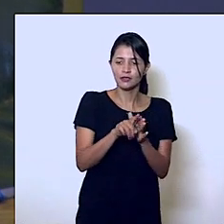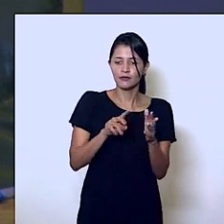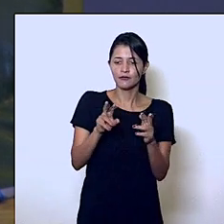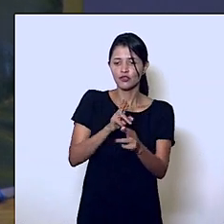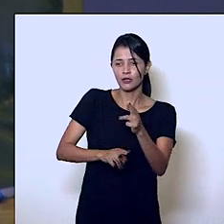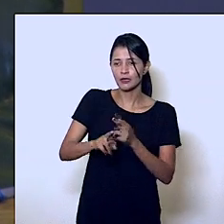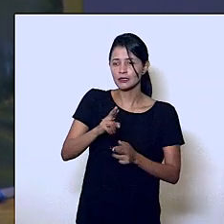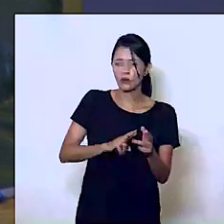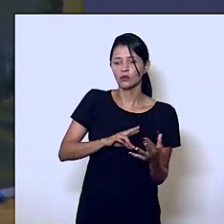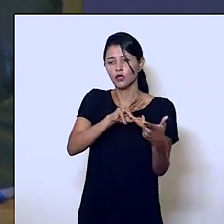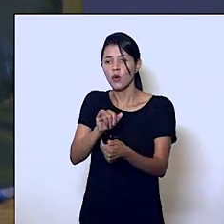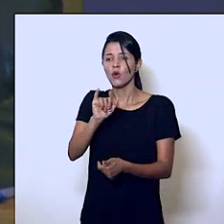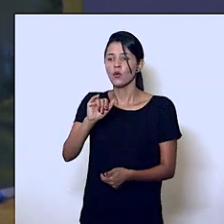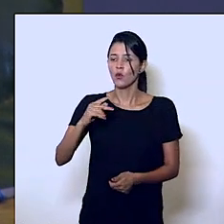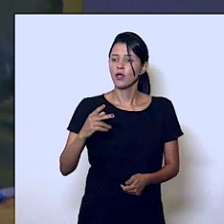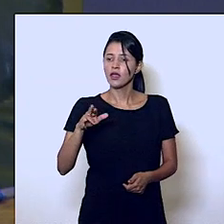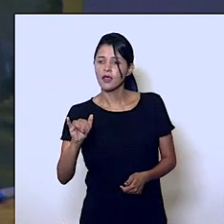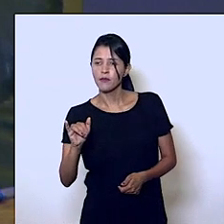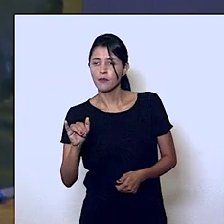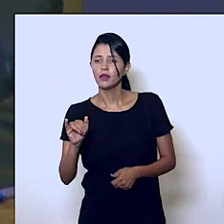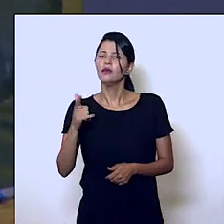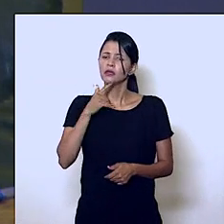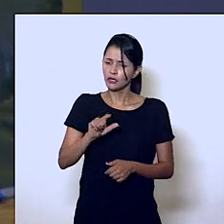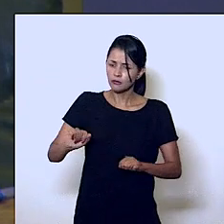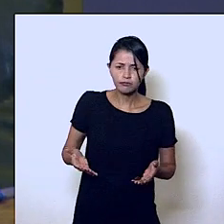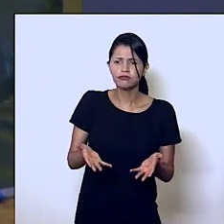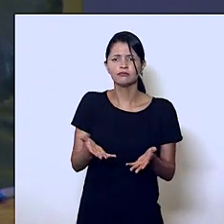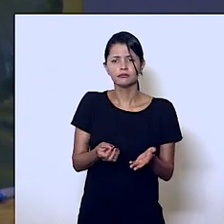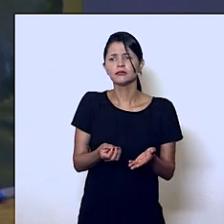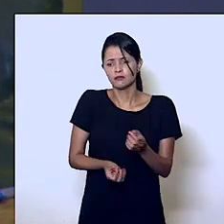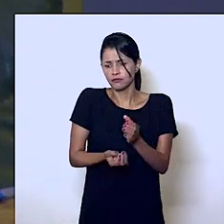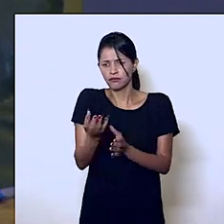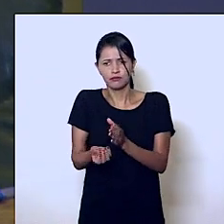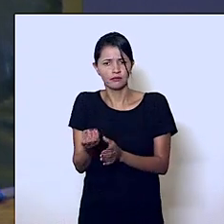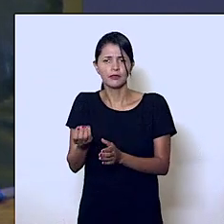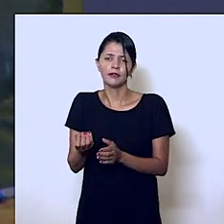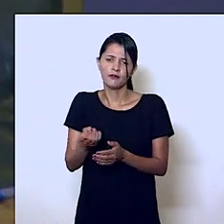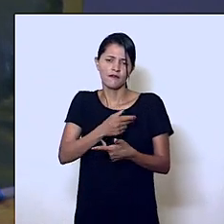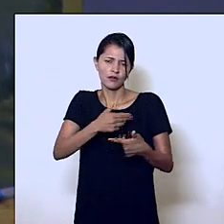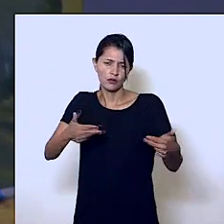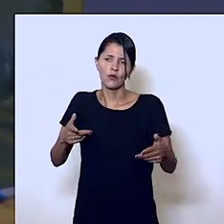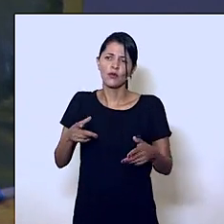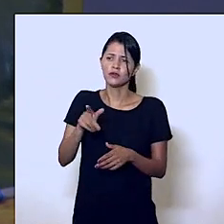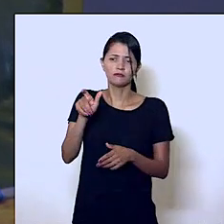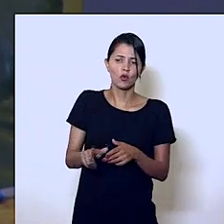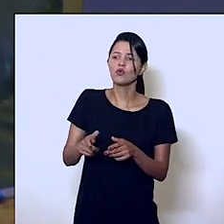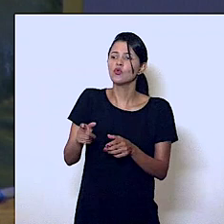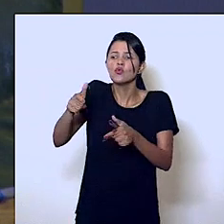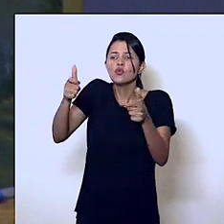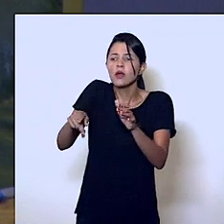que tem dado tantas contribuições ao longo dos anos como promotor de estudos e pesquisas e